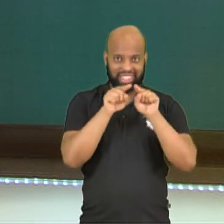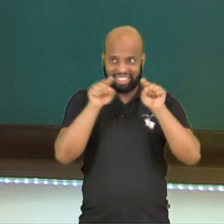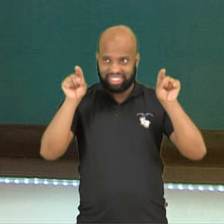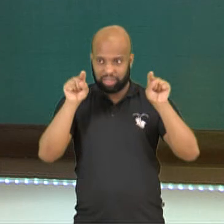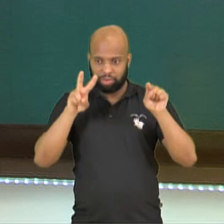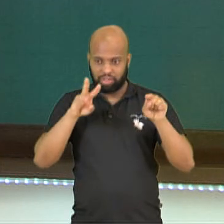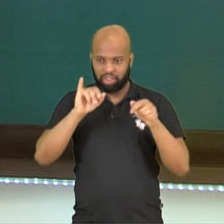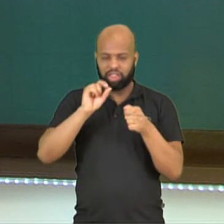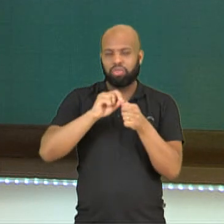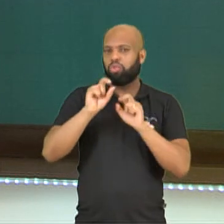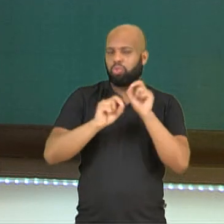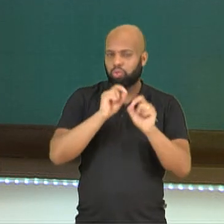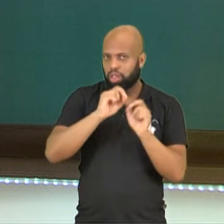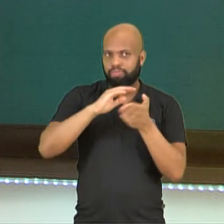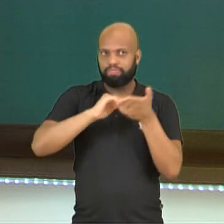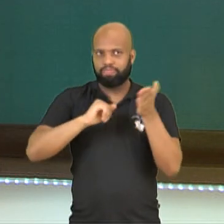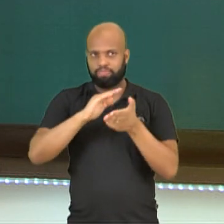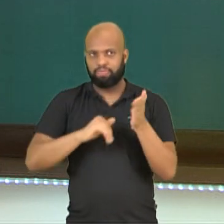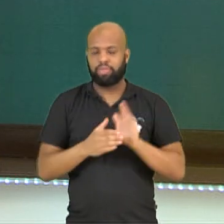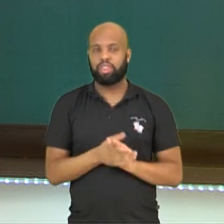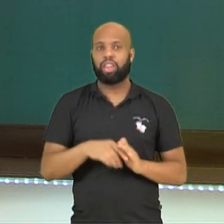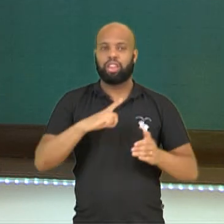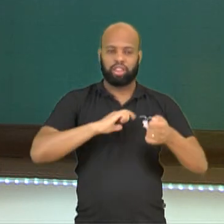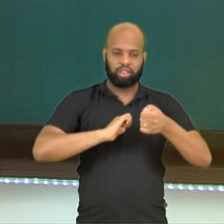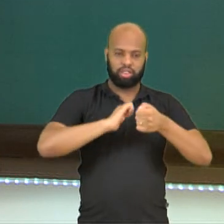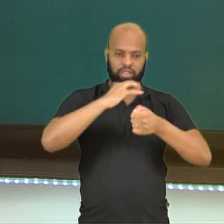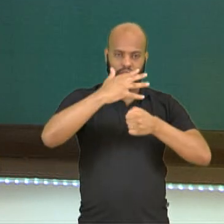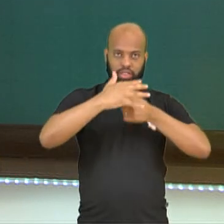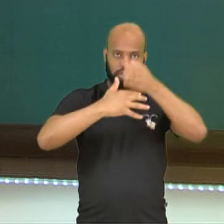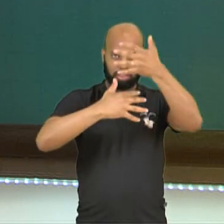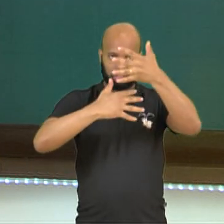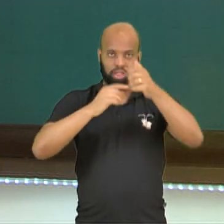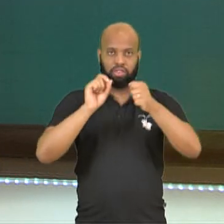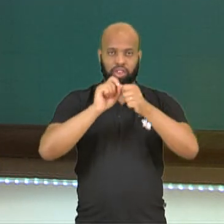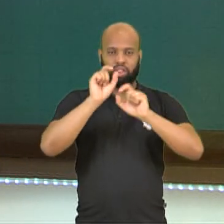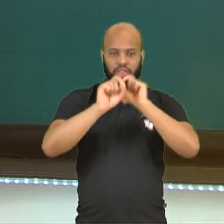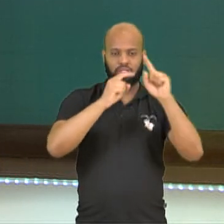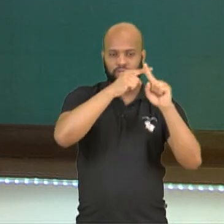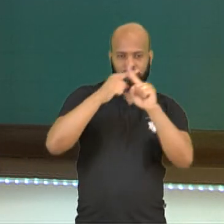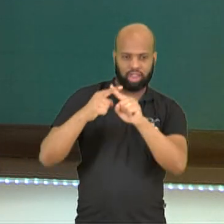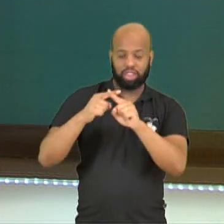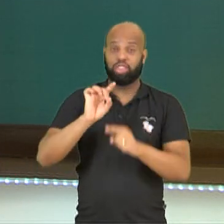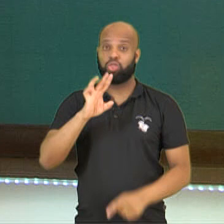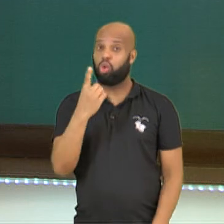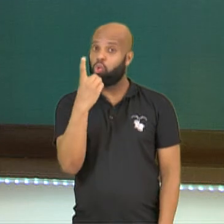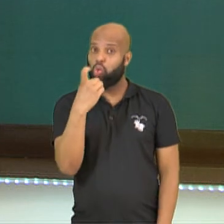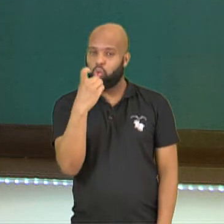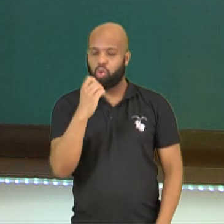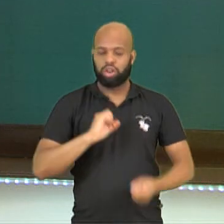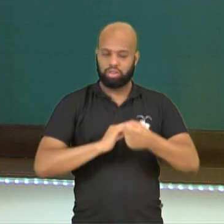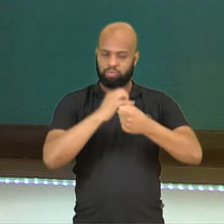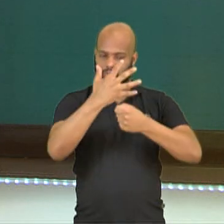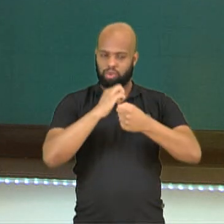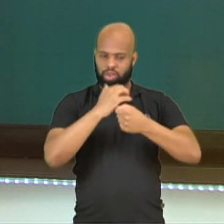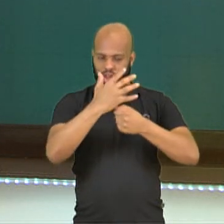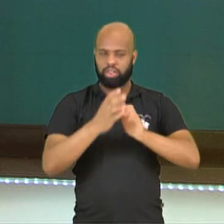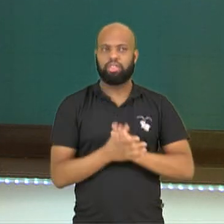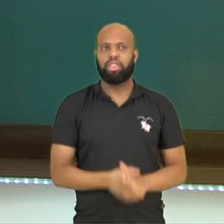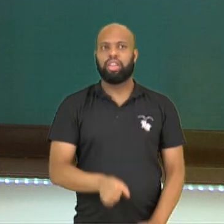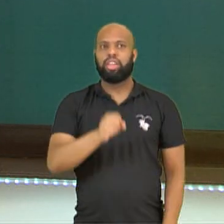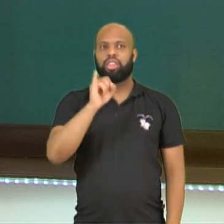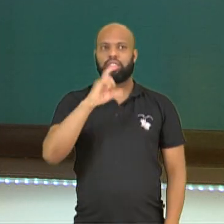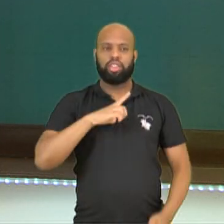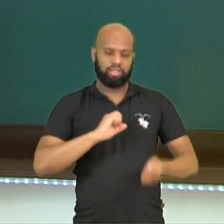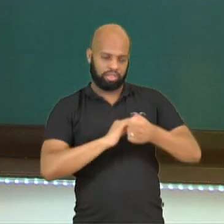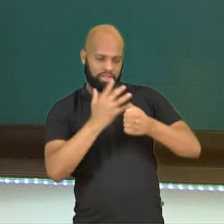você tem dois expoentes, então você multiplica para que você tenha apenas um expoente. Quando você tem uma